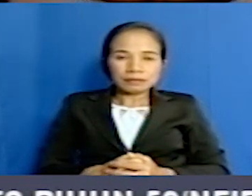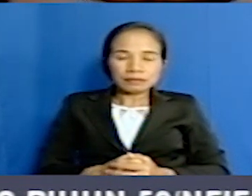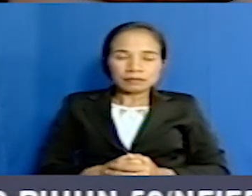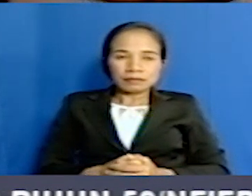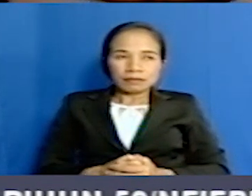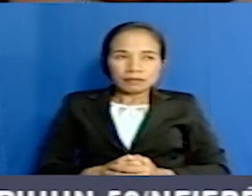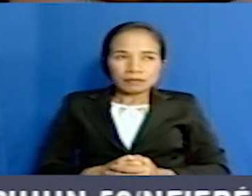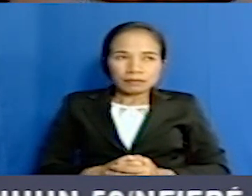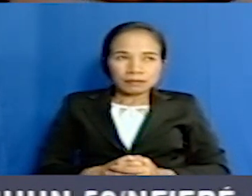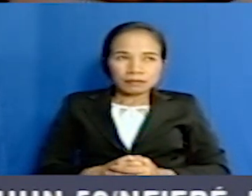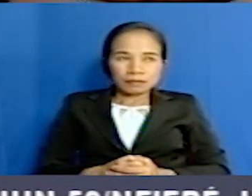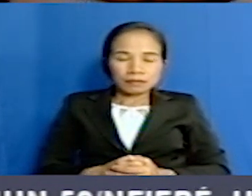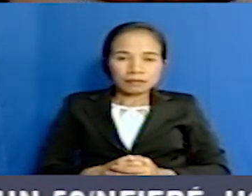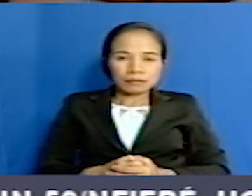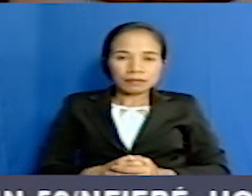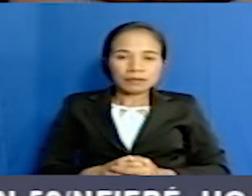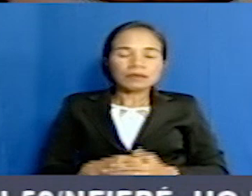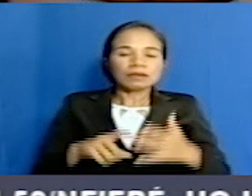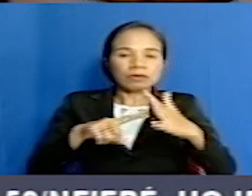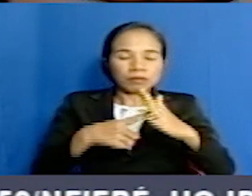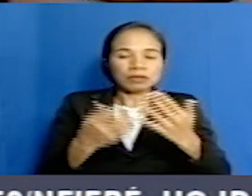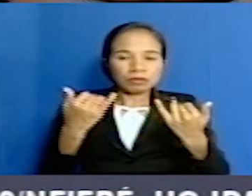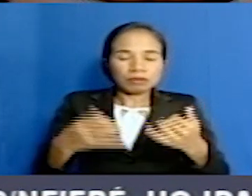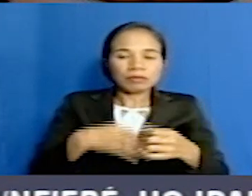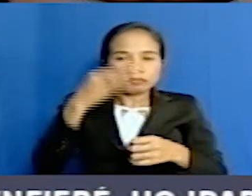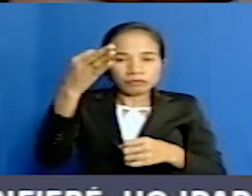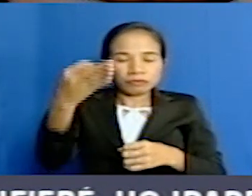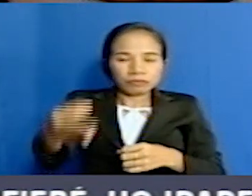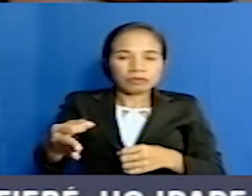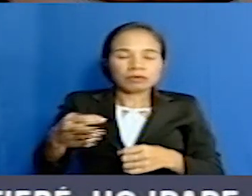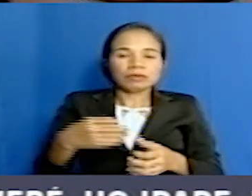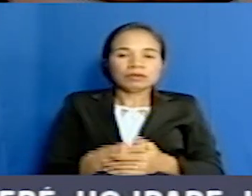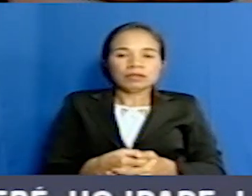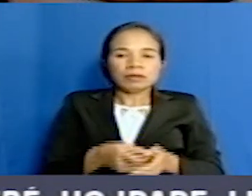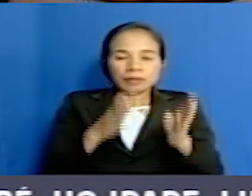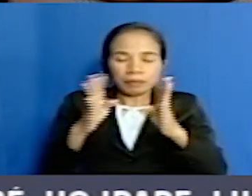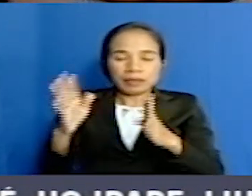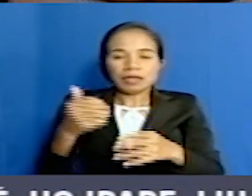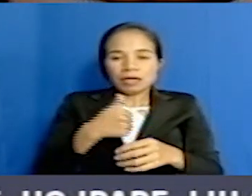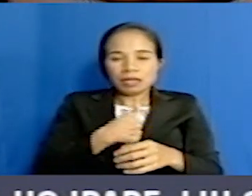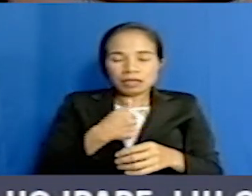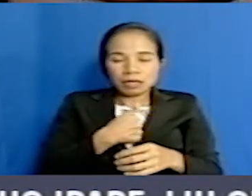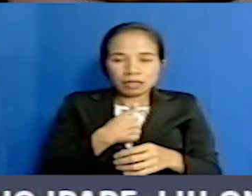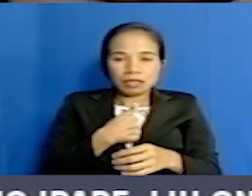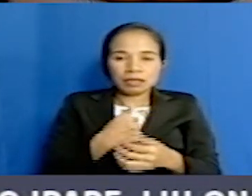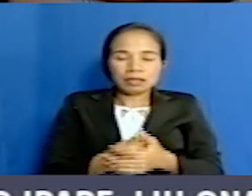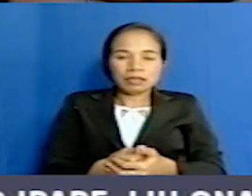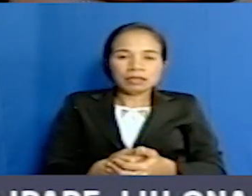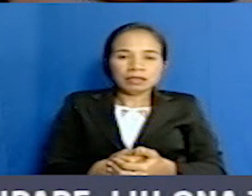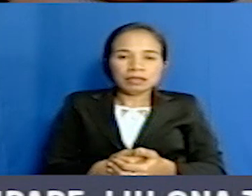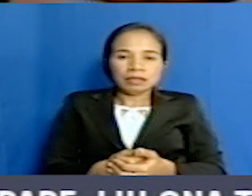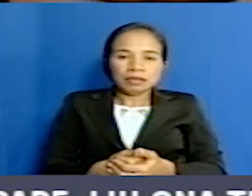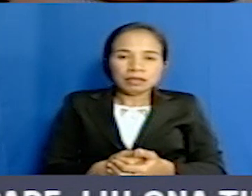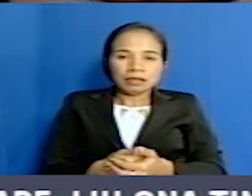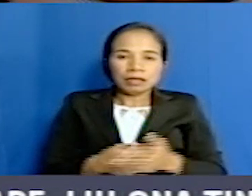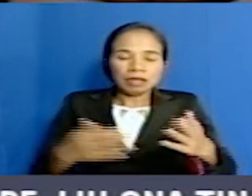ao sei começar hoje, sei vai preparar vai recolher documentos,